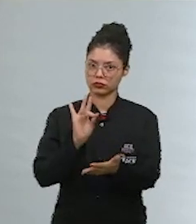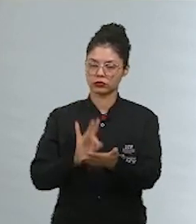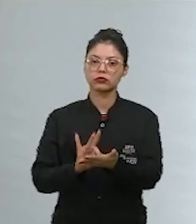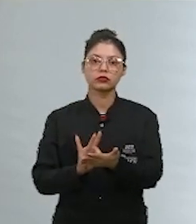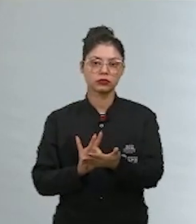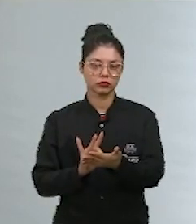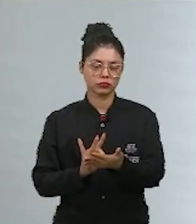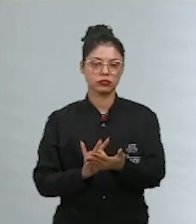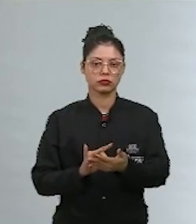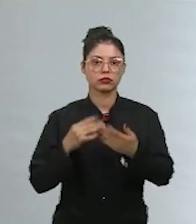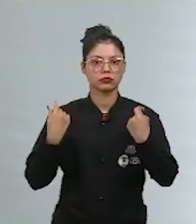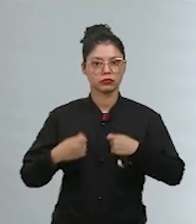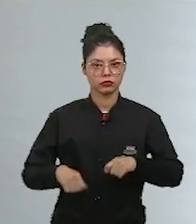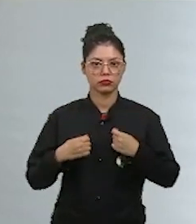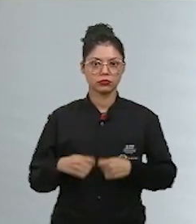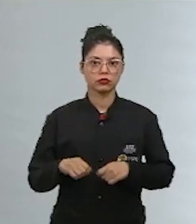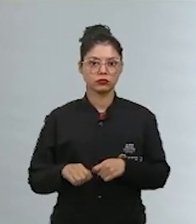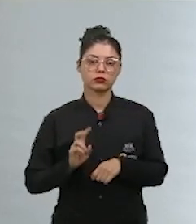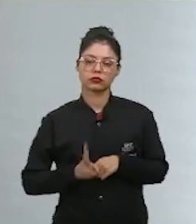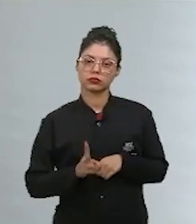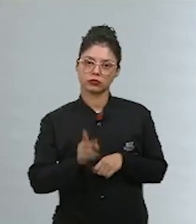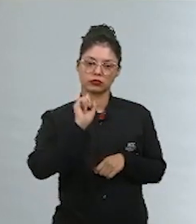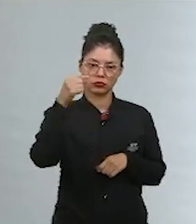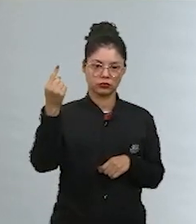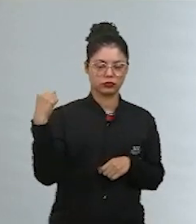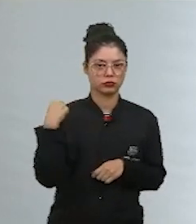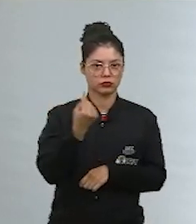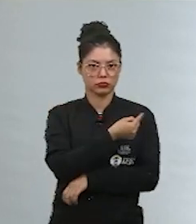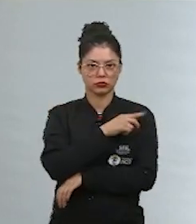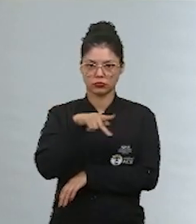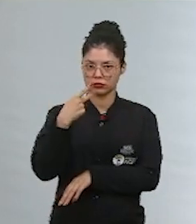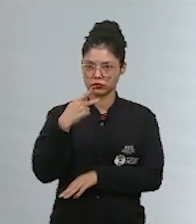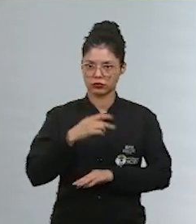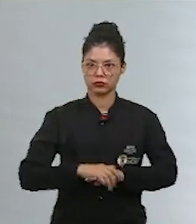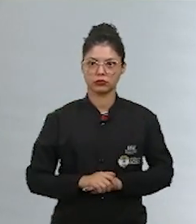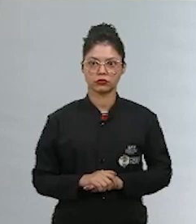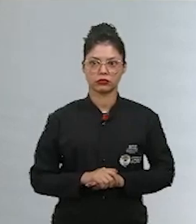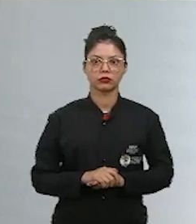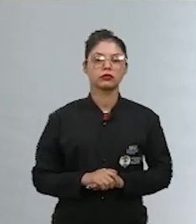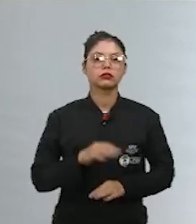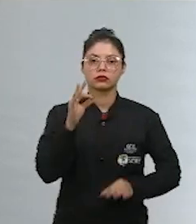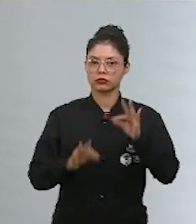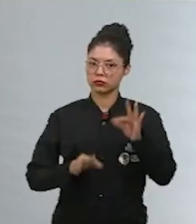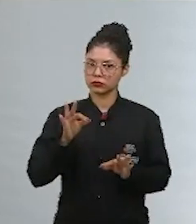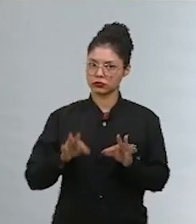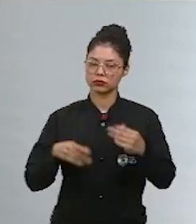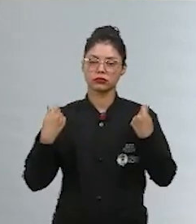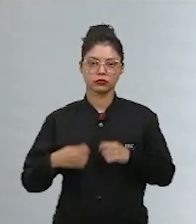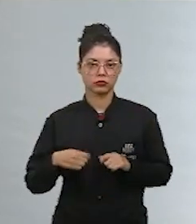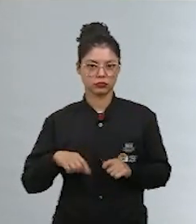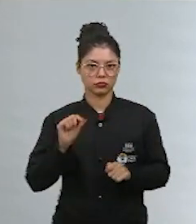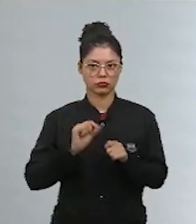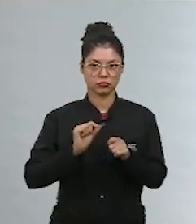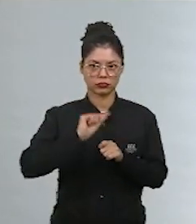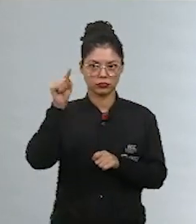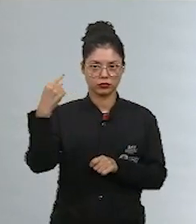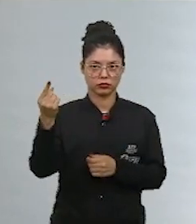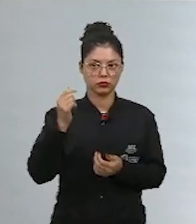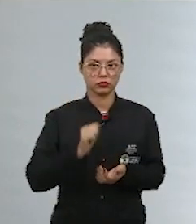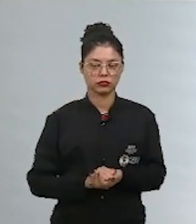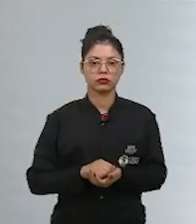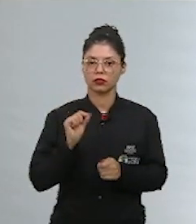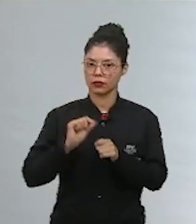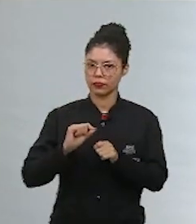verdade deve ser exercida naquilo que a gente fala. E a justiça deve ser exercida naquilo que a